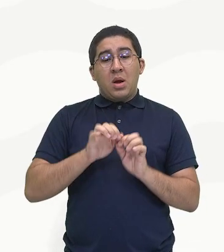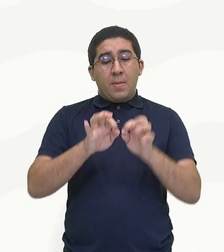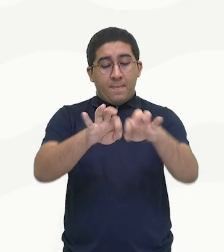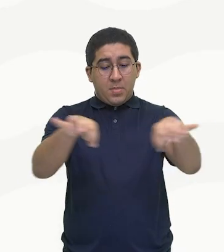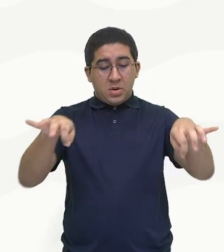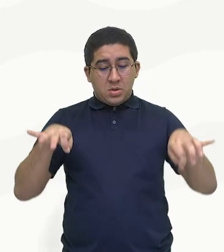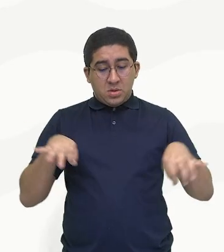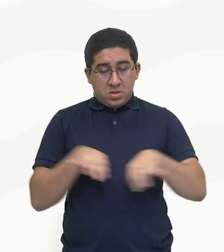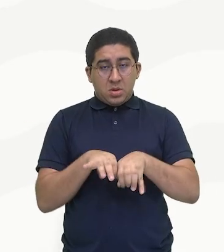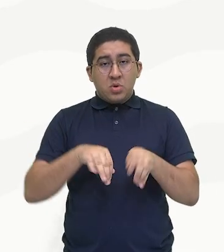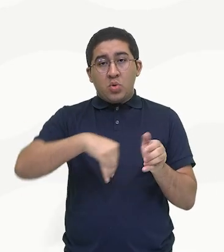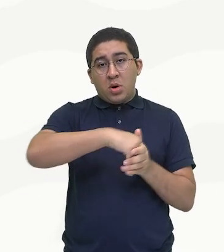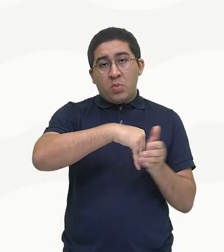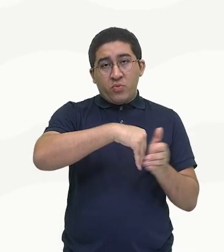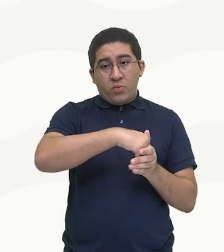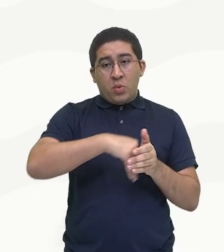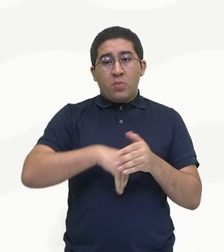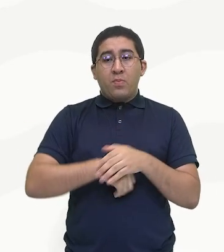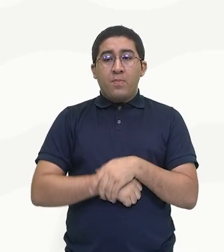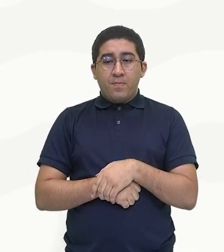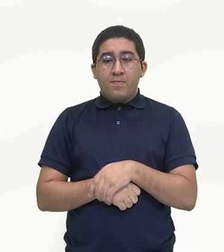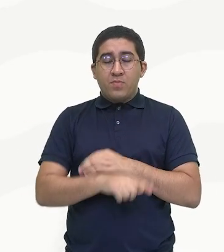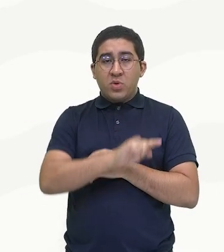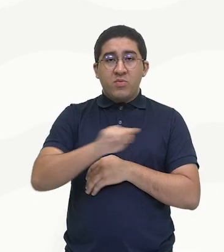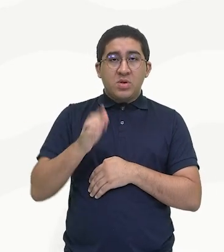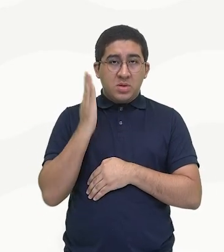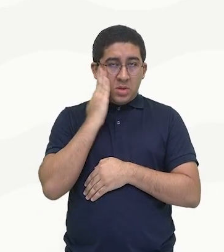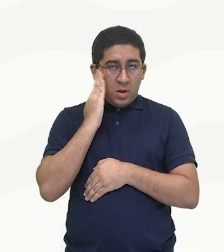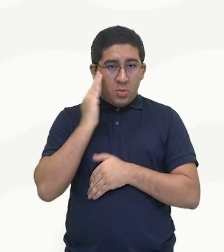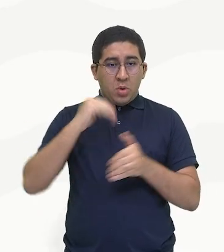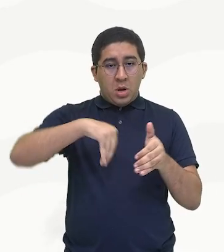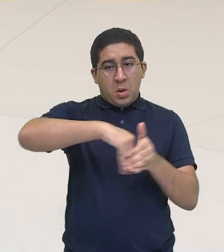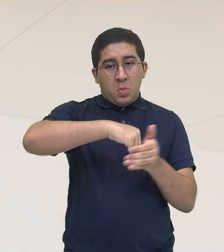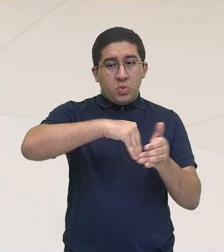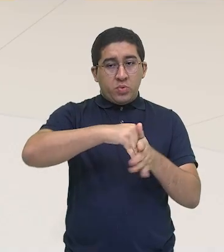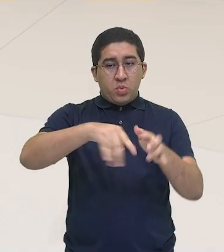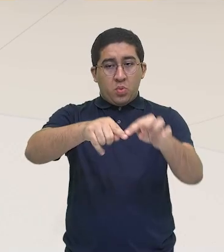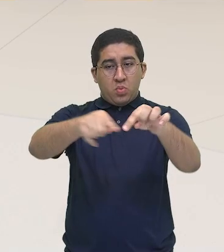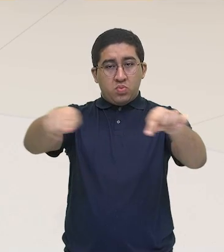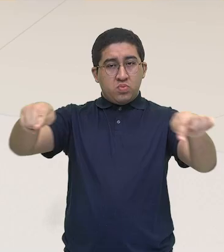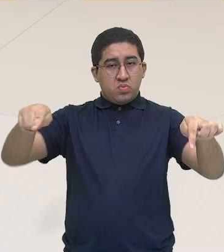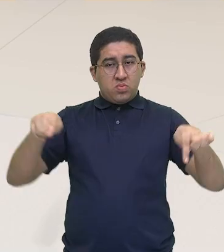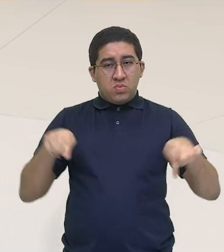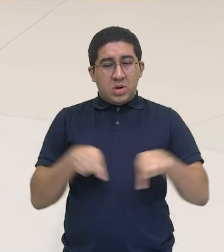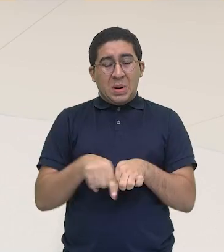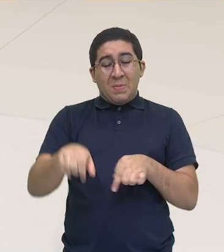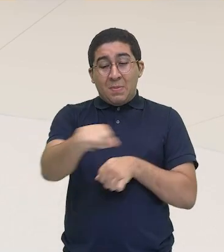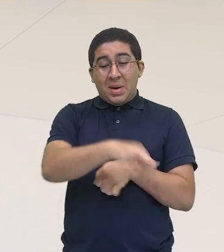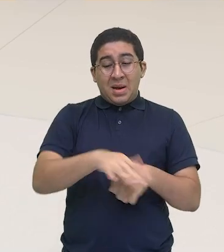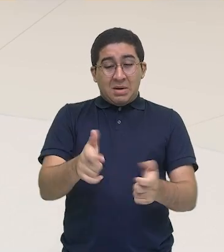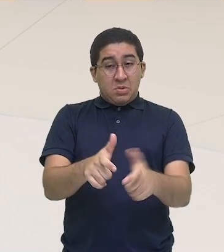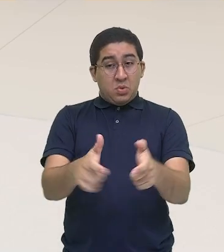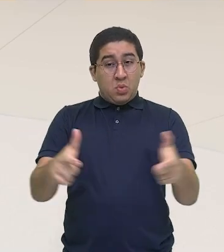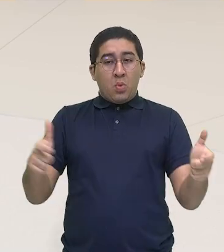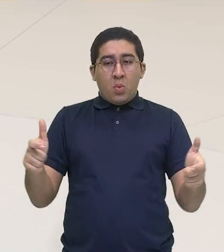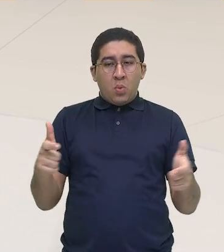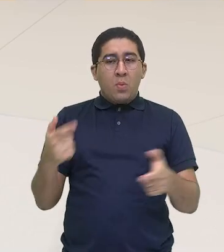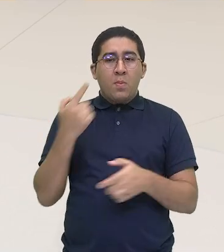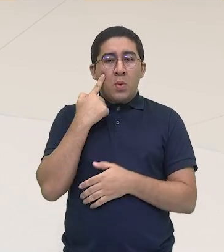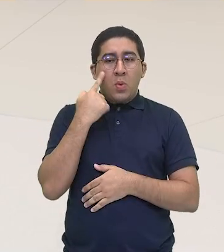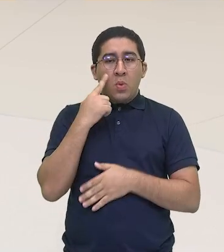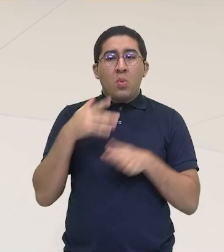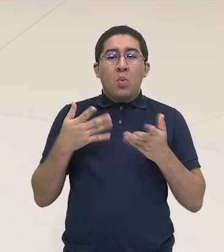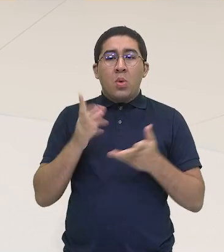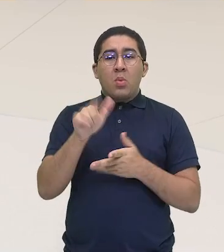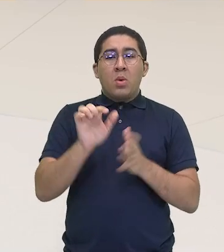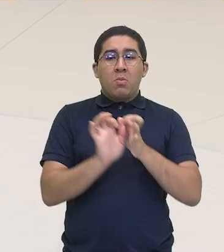de futebol. Vocês sabem que a medida de um campo de futebol é uma área muito grande, não é verdade? Vejam aqui com a gente quais são